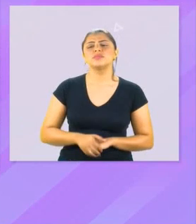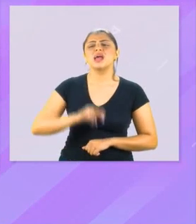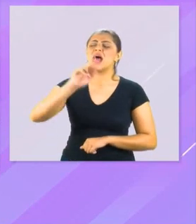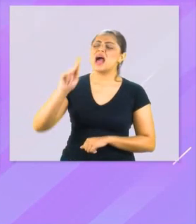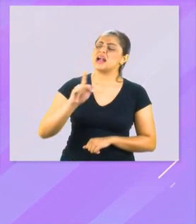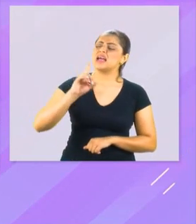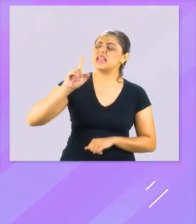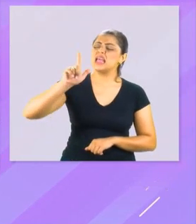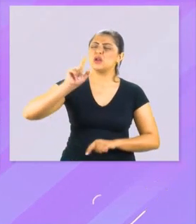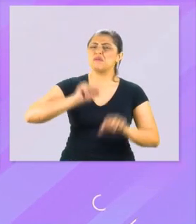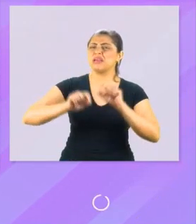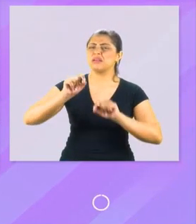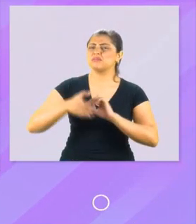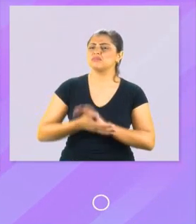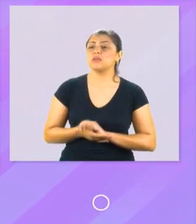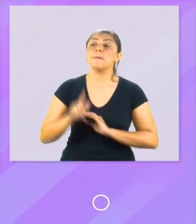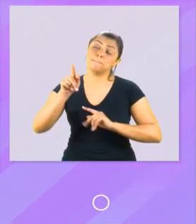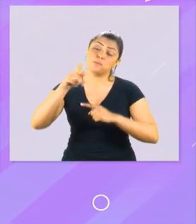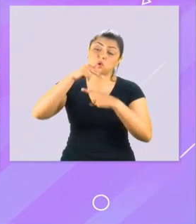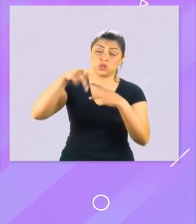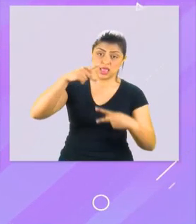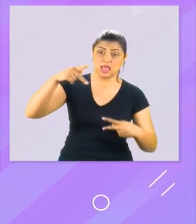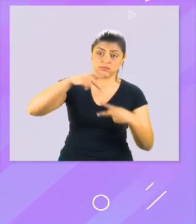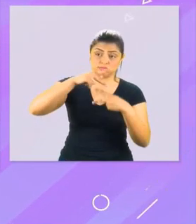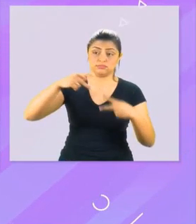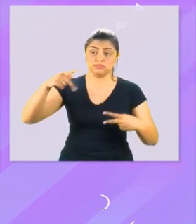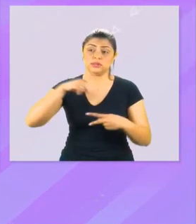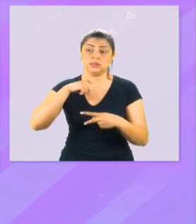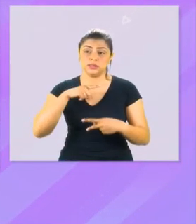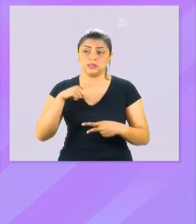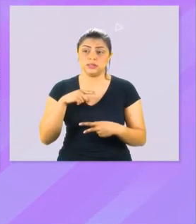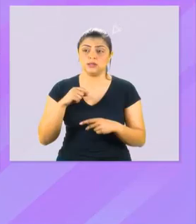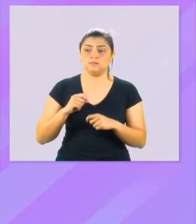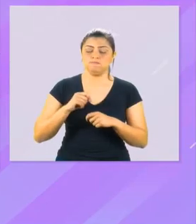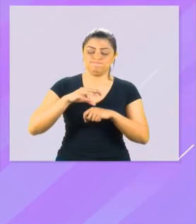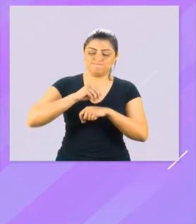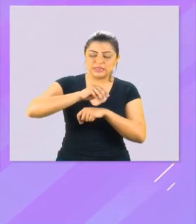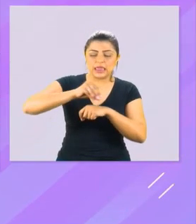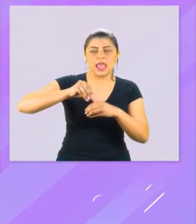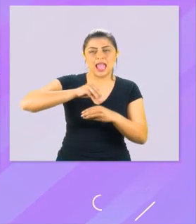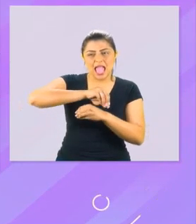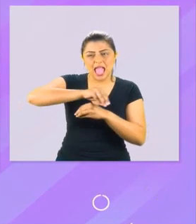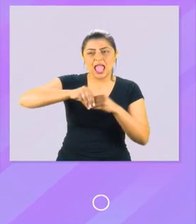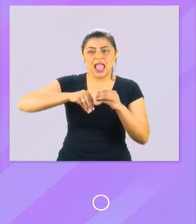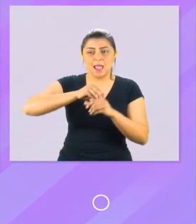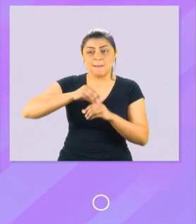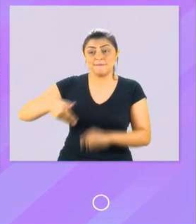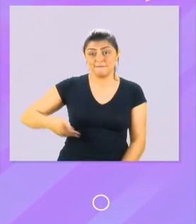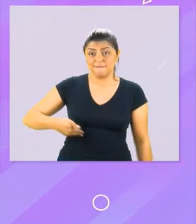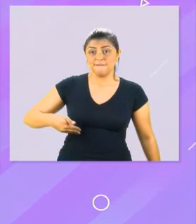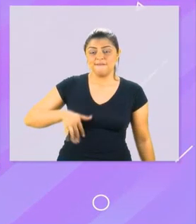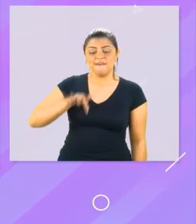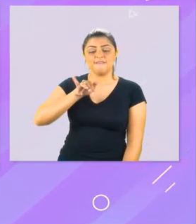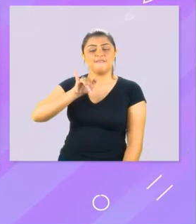sobre ela novamente. E o HDL? O HDL, então, é uma proteína que é classificada como proteína de alta